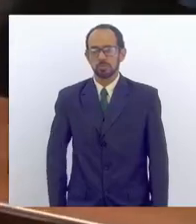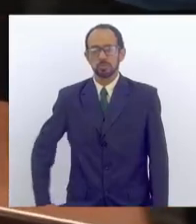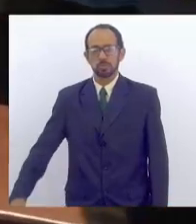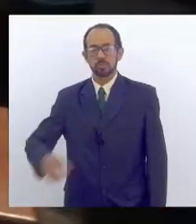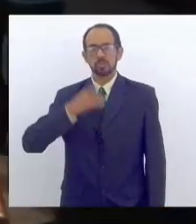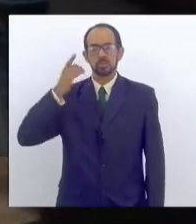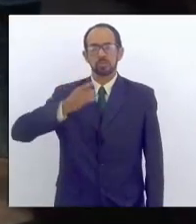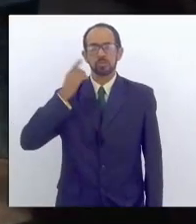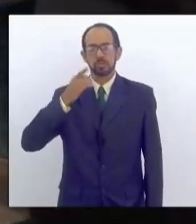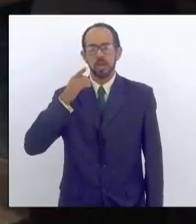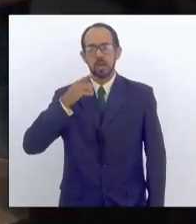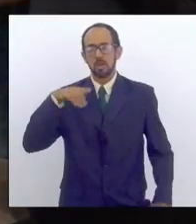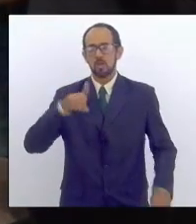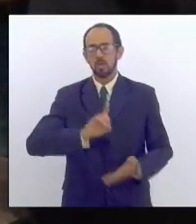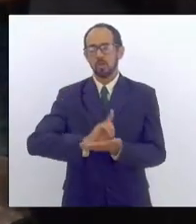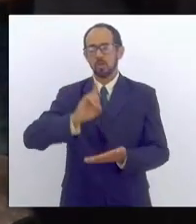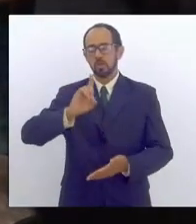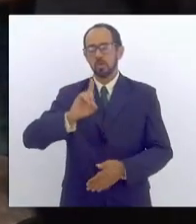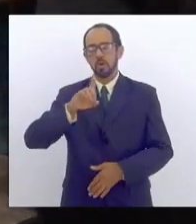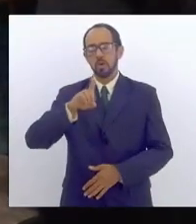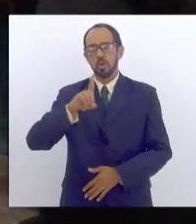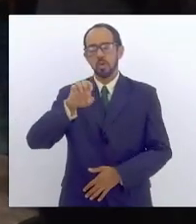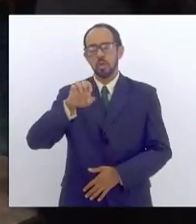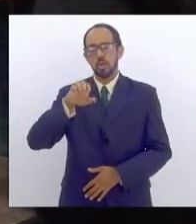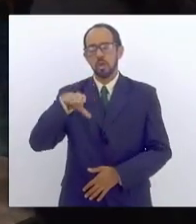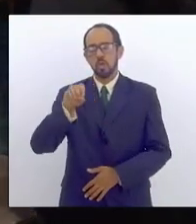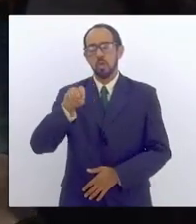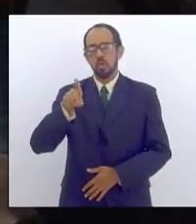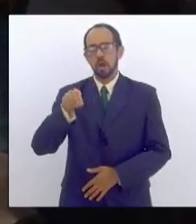Deputado Dr. Deodalto.